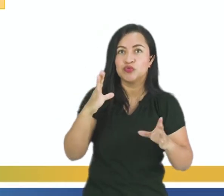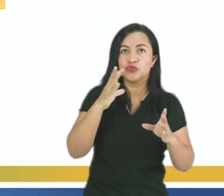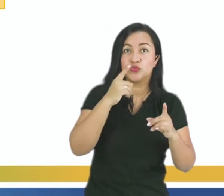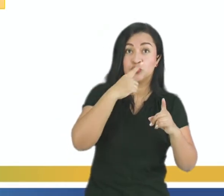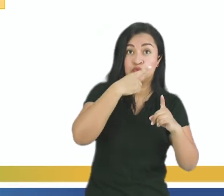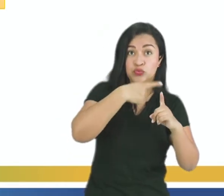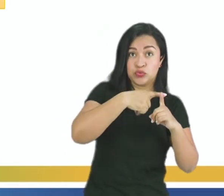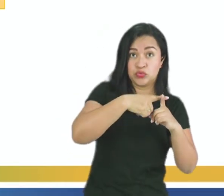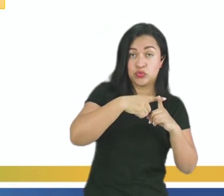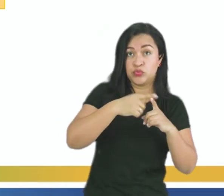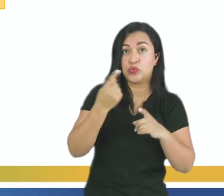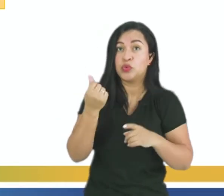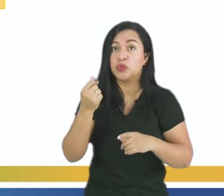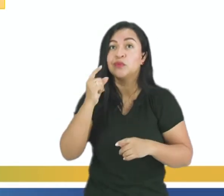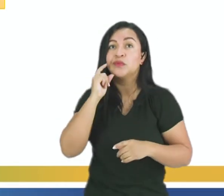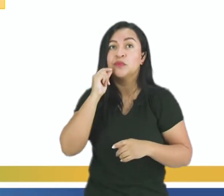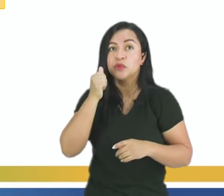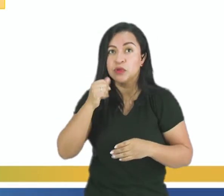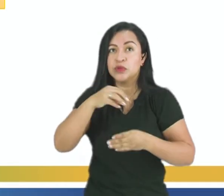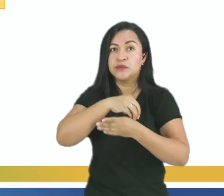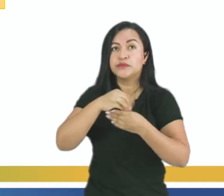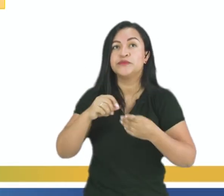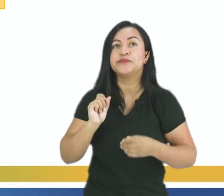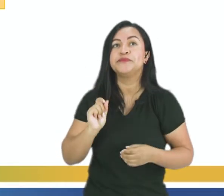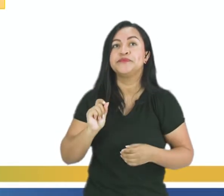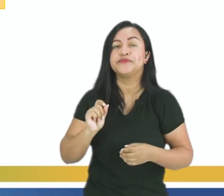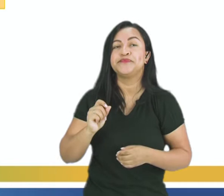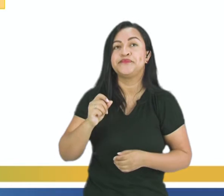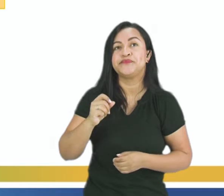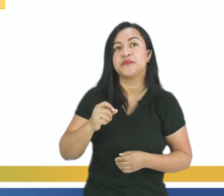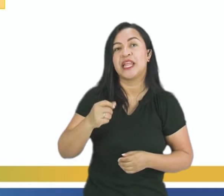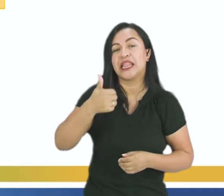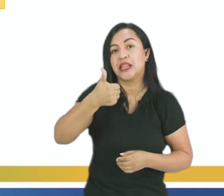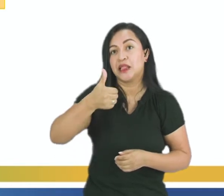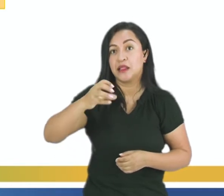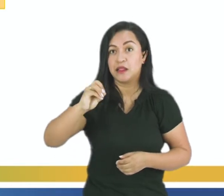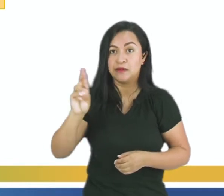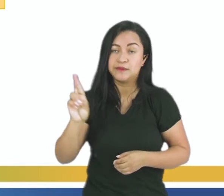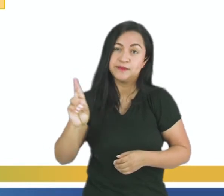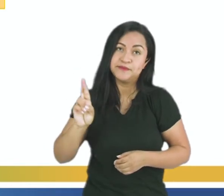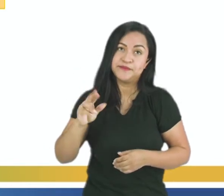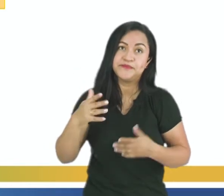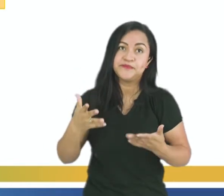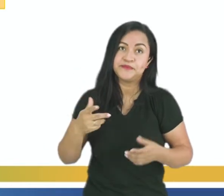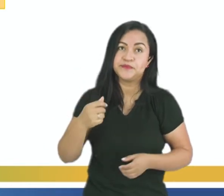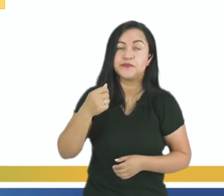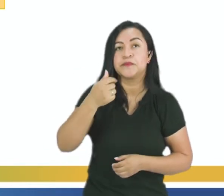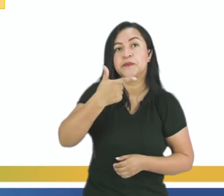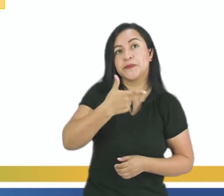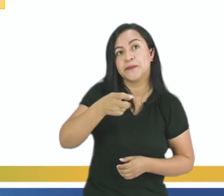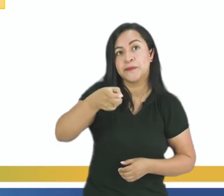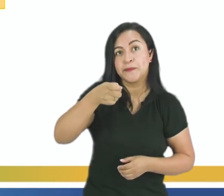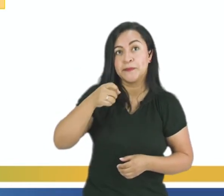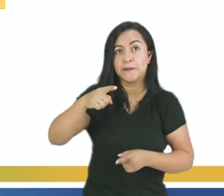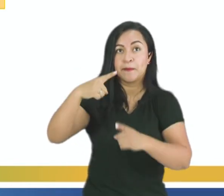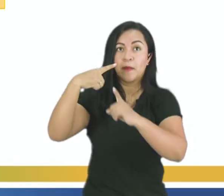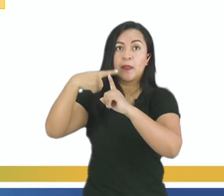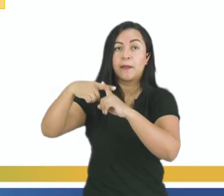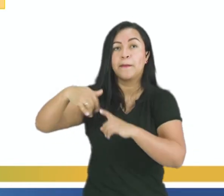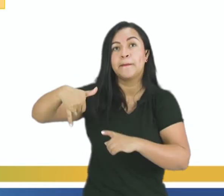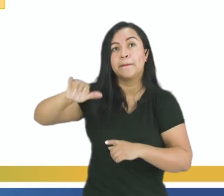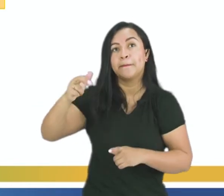lápis com o de um estojo, nós vamos ter aí o valor de R$10, certo? Então, isso vai nos gerar a seguinte